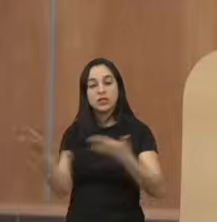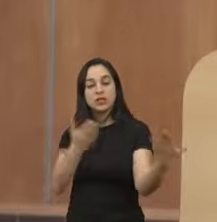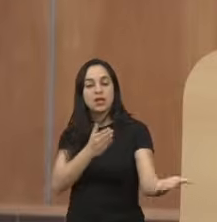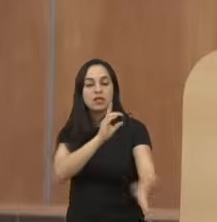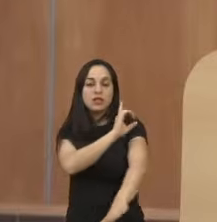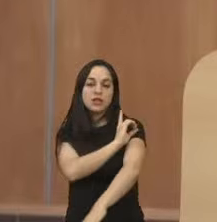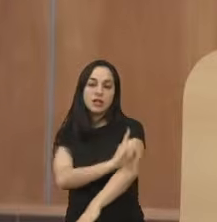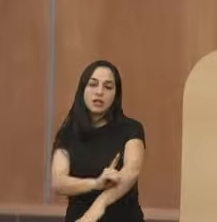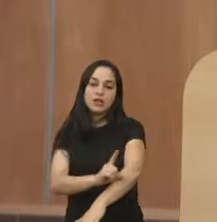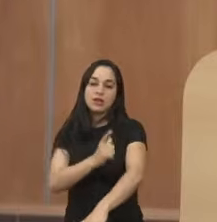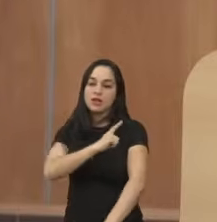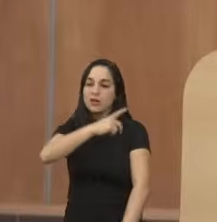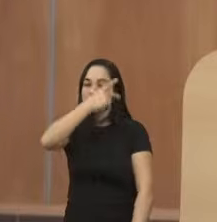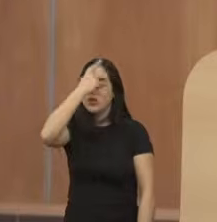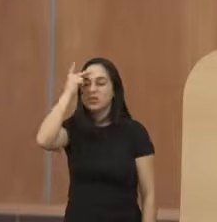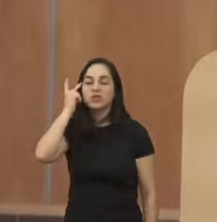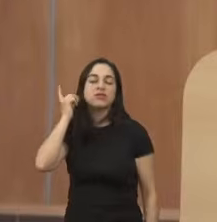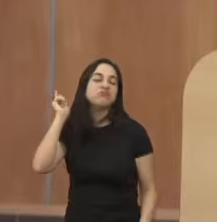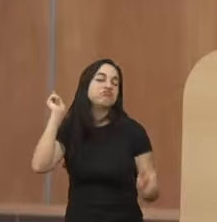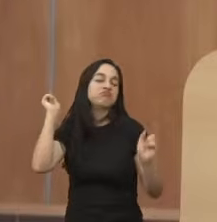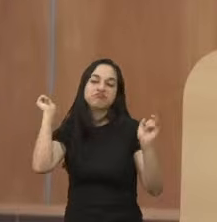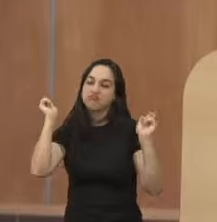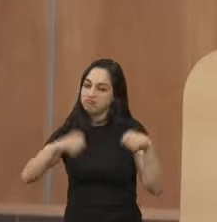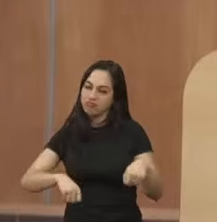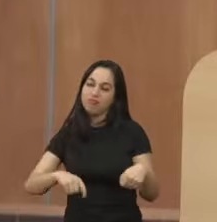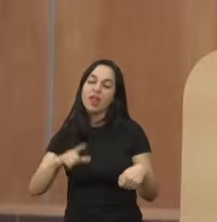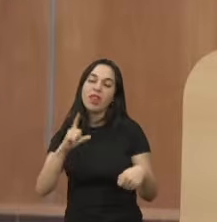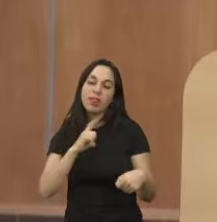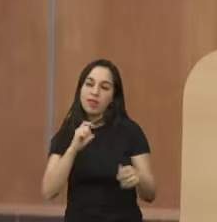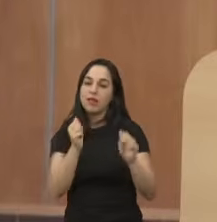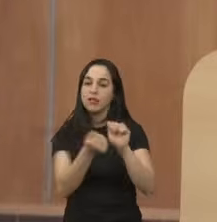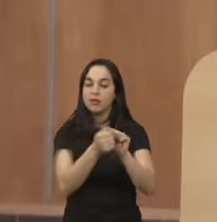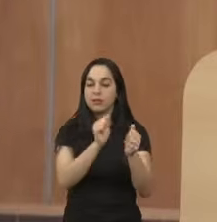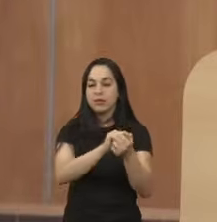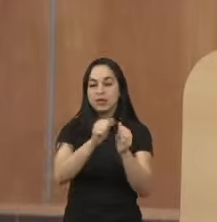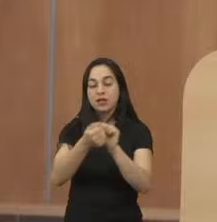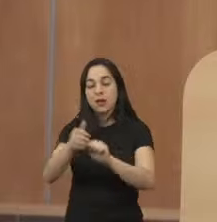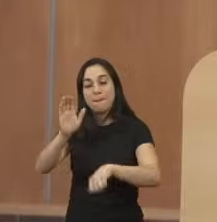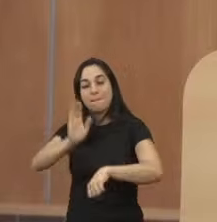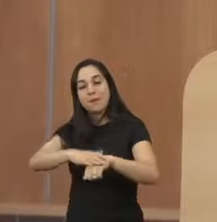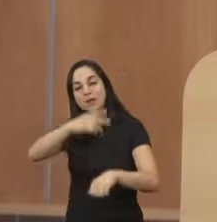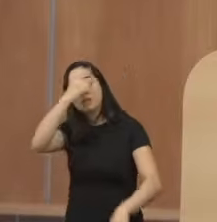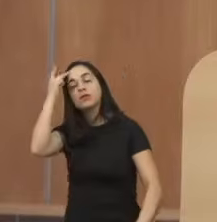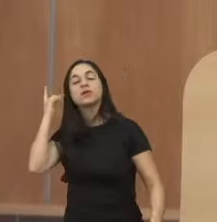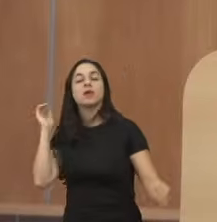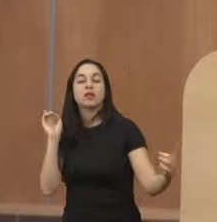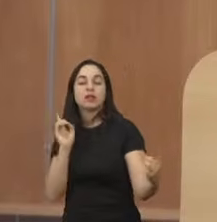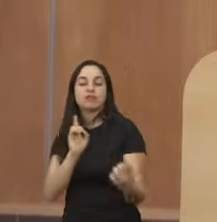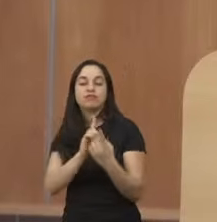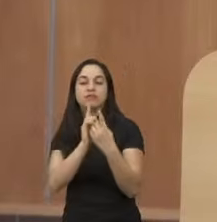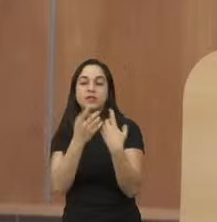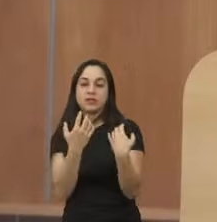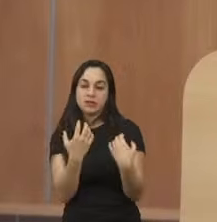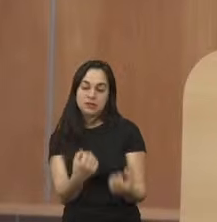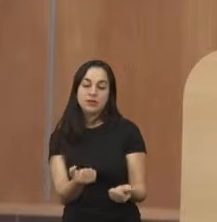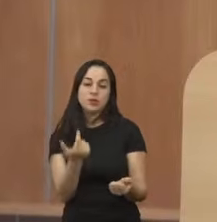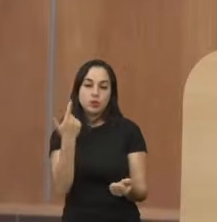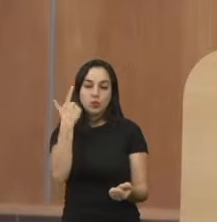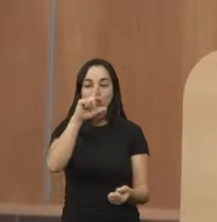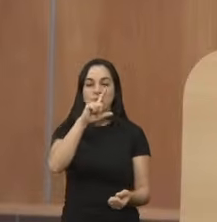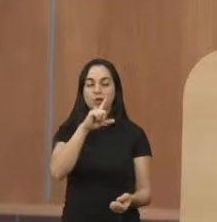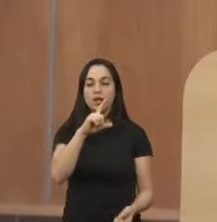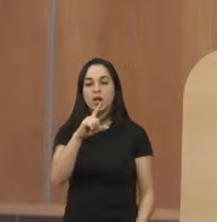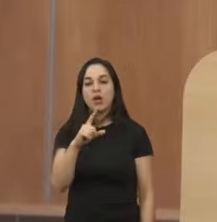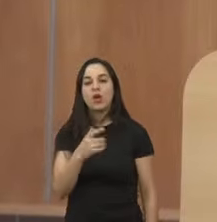condição. E algumas questões aqui foram ajustadas para justamente mais pessoas serem atendidas. O governo do estado de São Paulo, ele